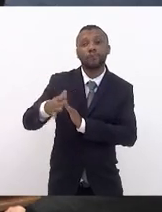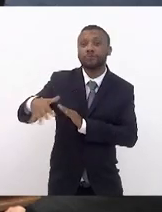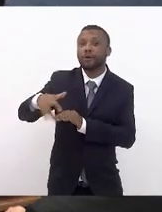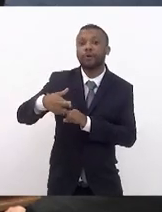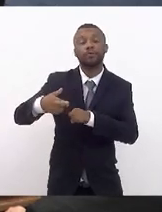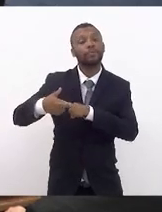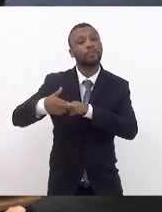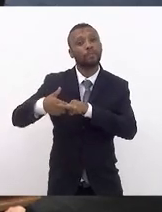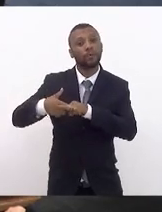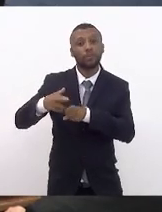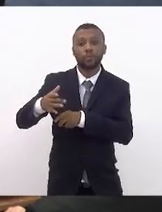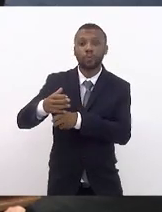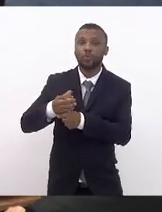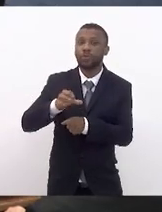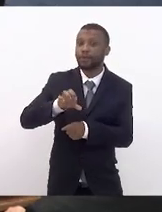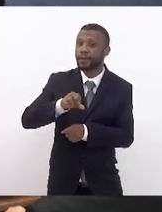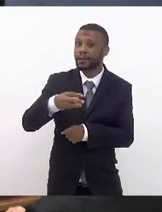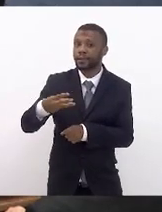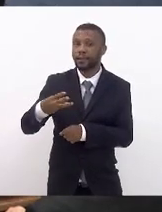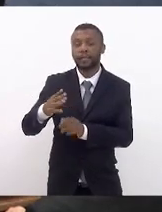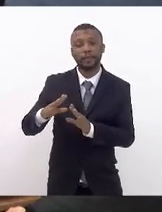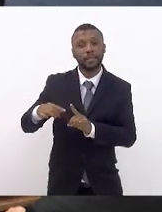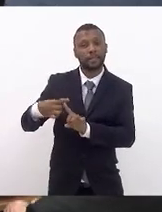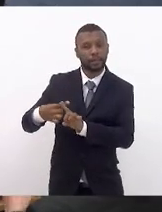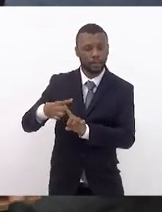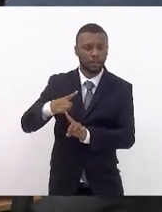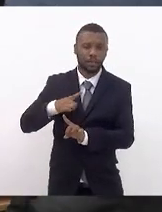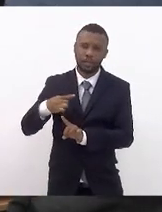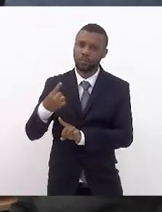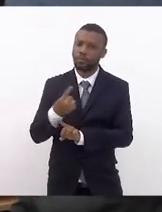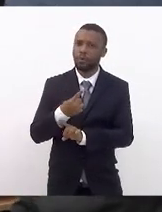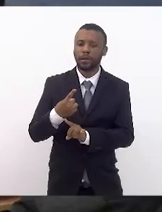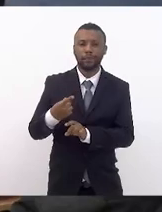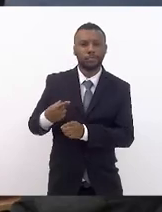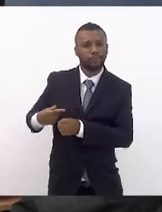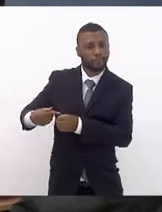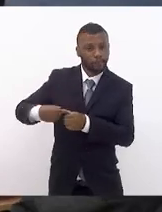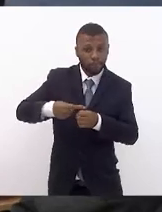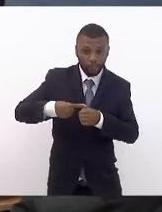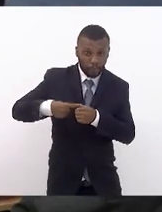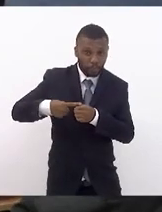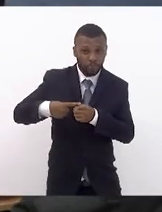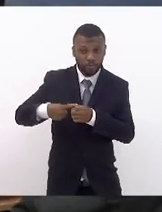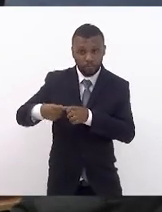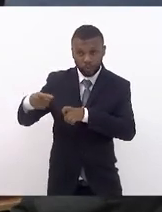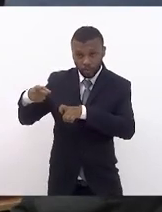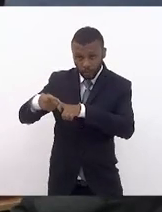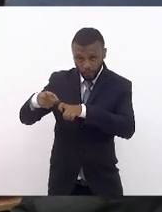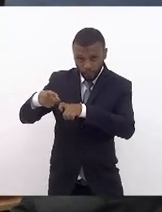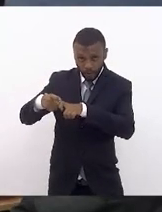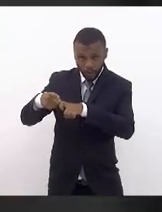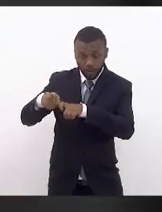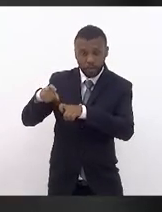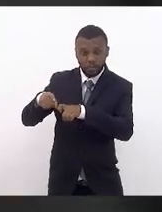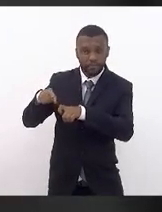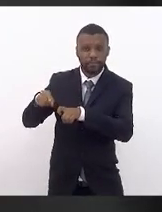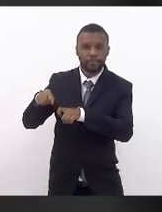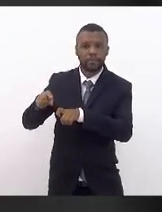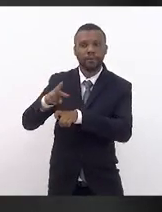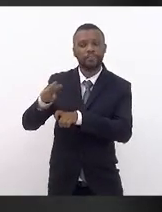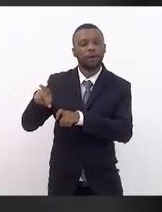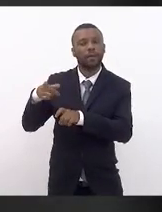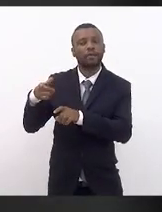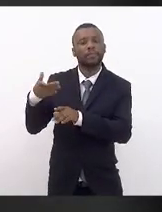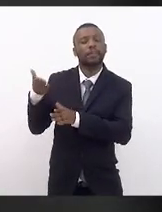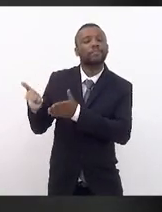as 93 igrejas de nossa cidade, um lugar onde o Dr. Mário Vaz serviu com muito amor e alegria.